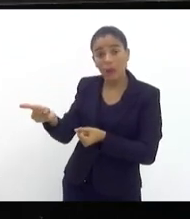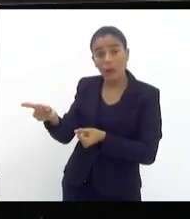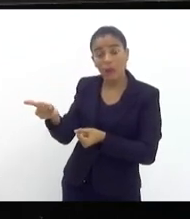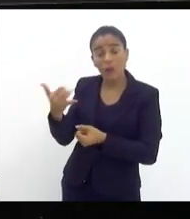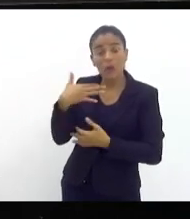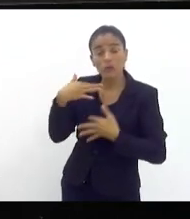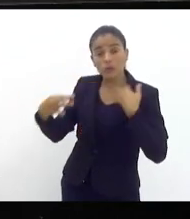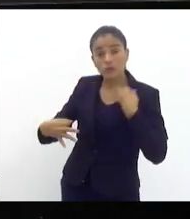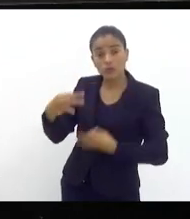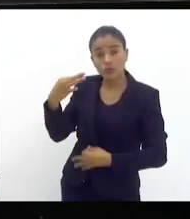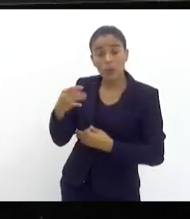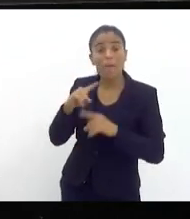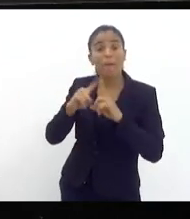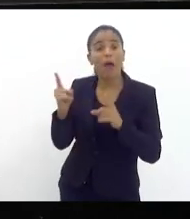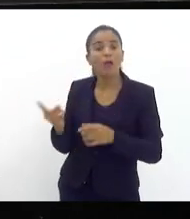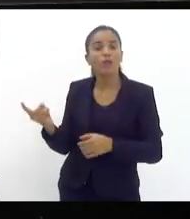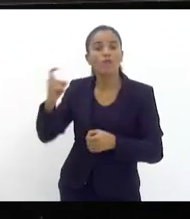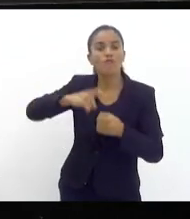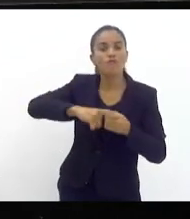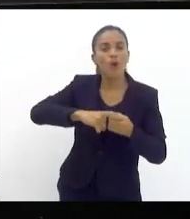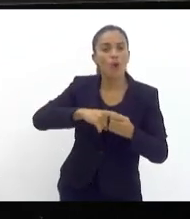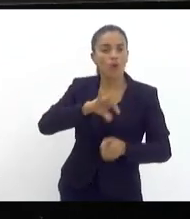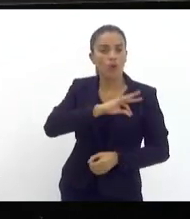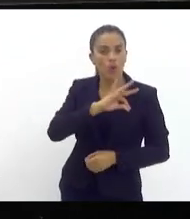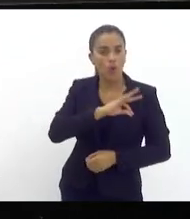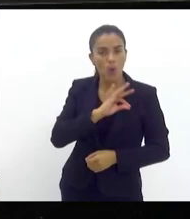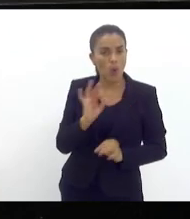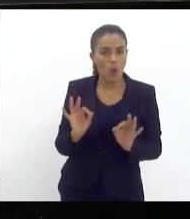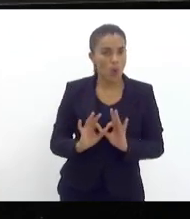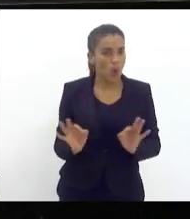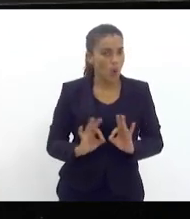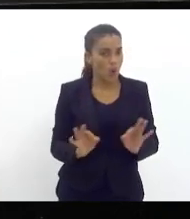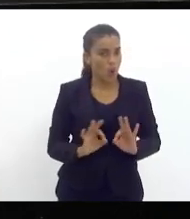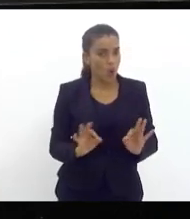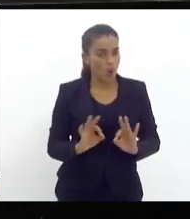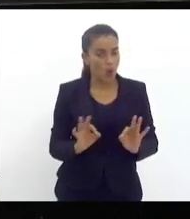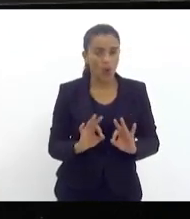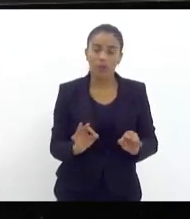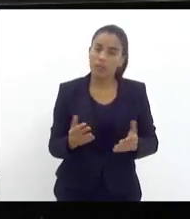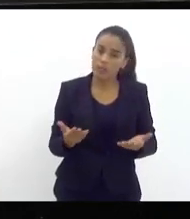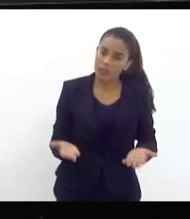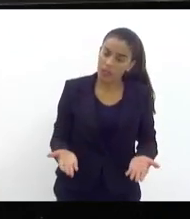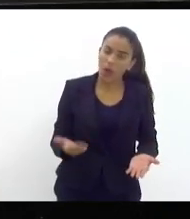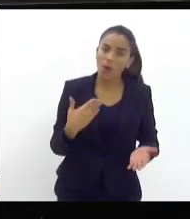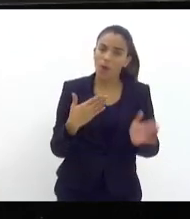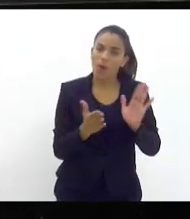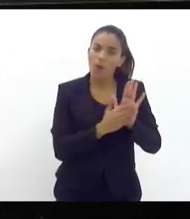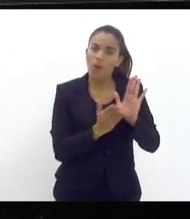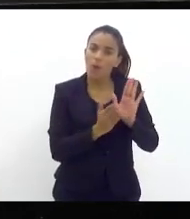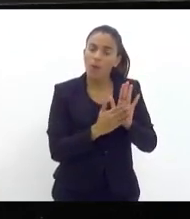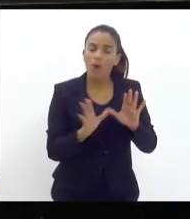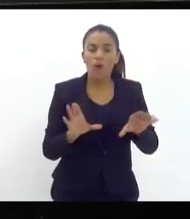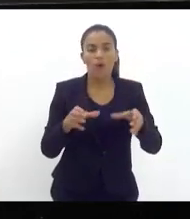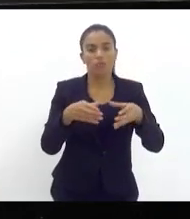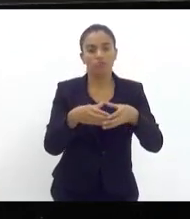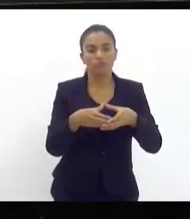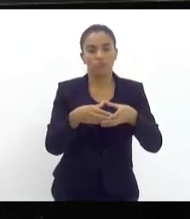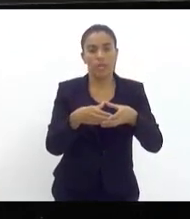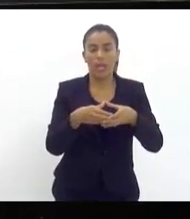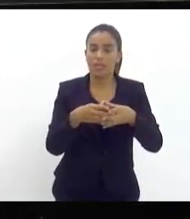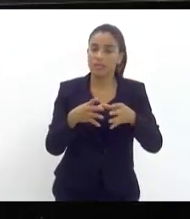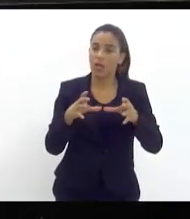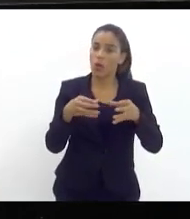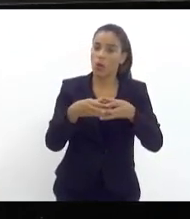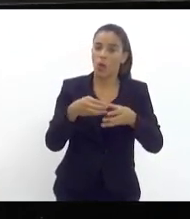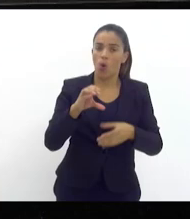na suas instituições aqueles que almejam retornar então eu propôs essa casa essa comissão mista e